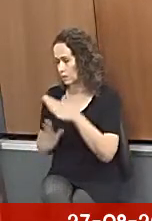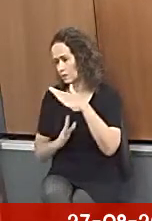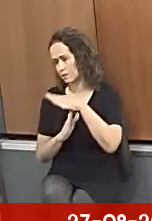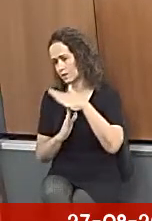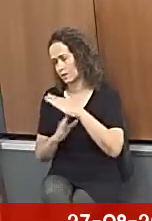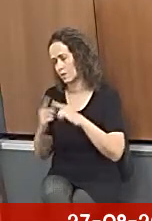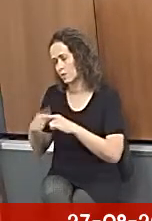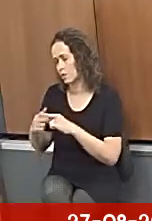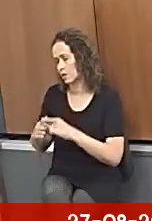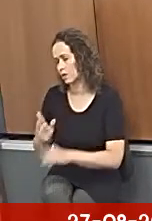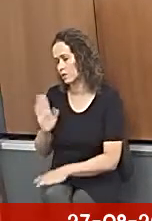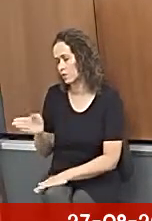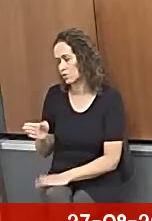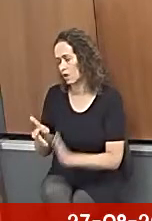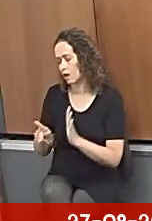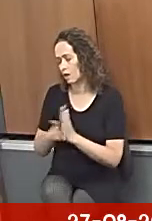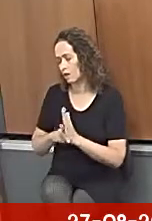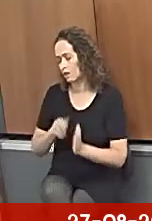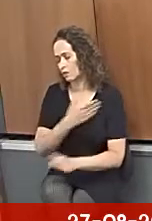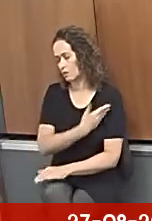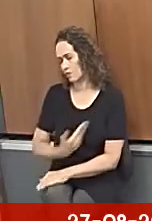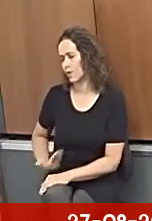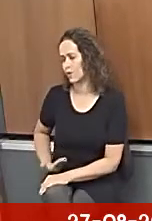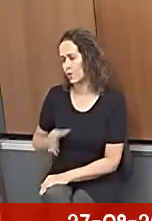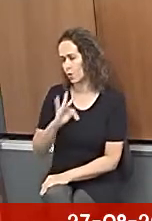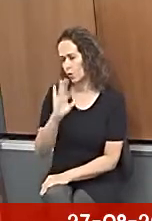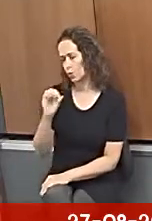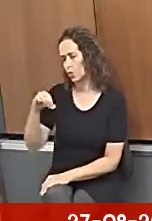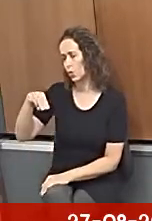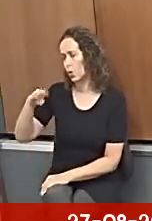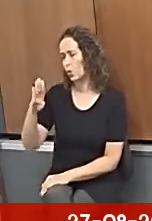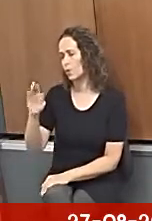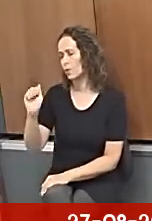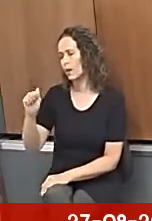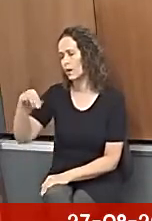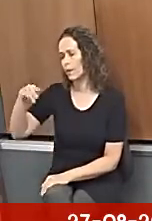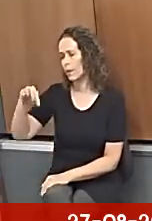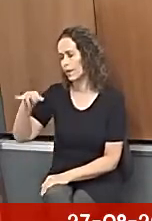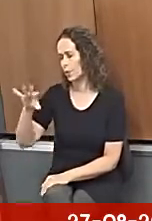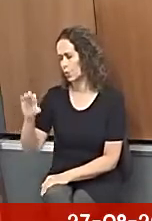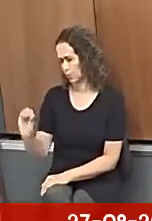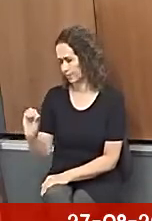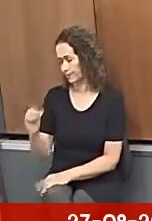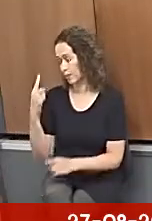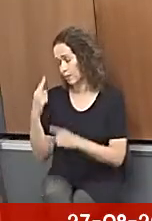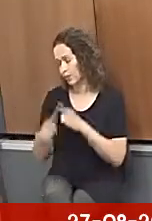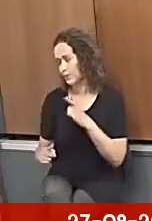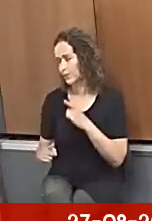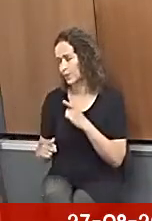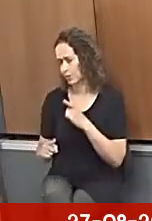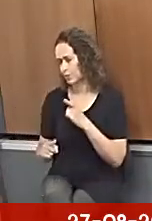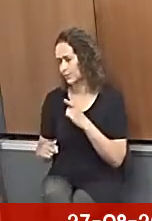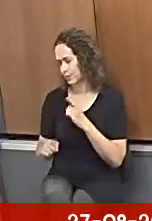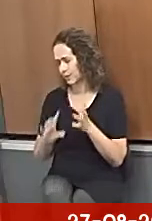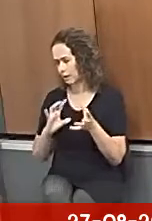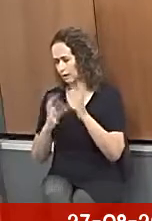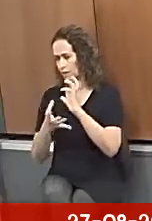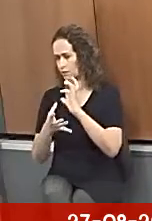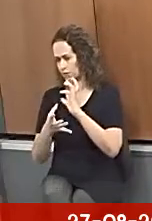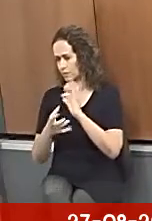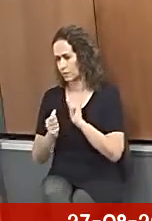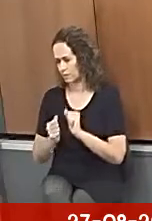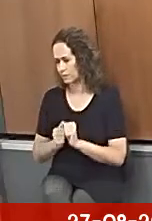tombamento as soluções técnicas que existem nas normas técnicas de acessibilidade e de segurança